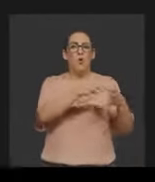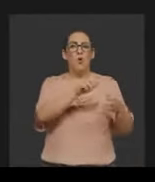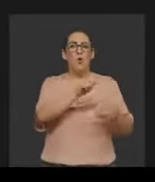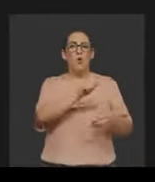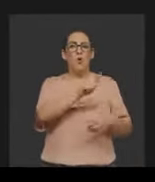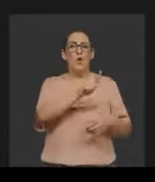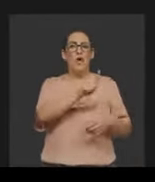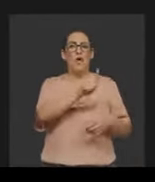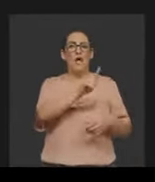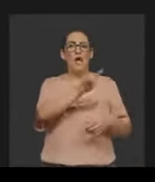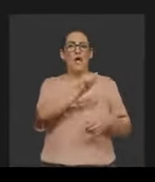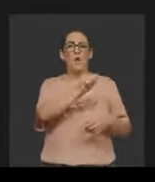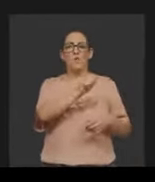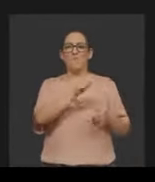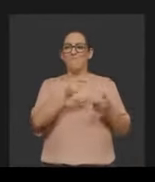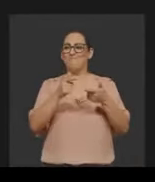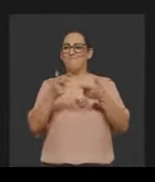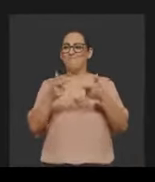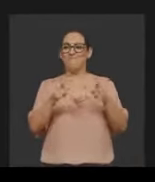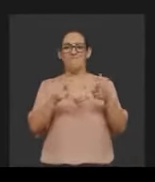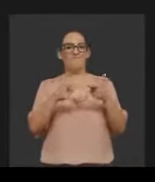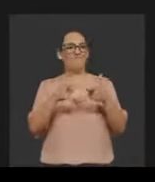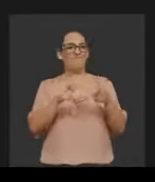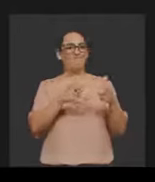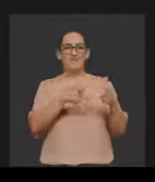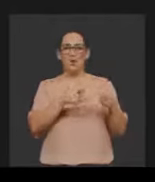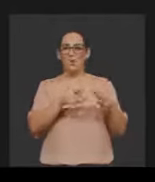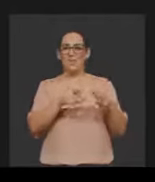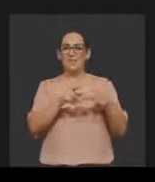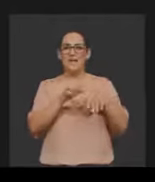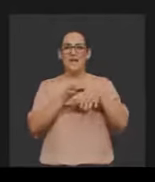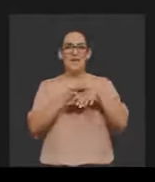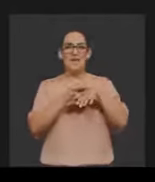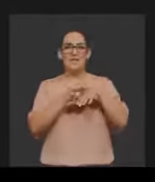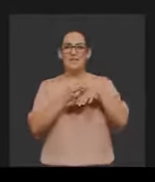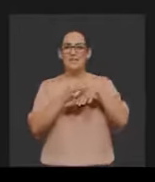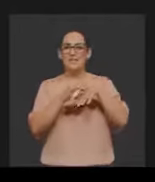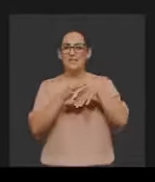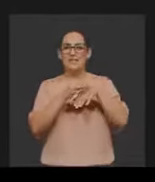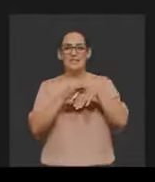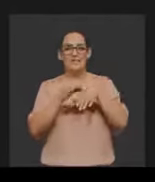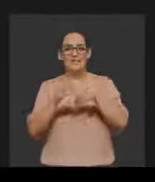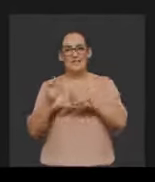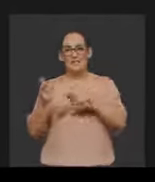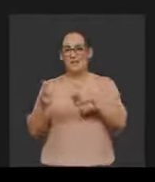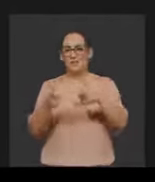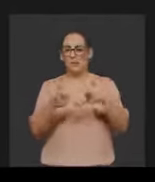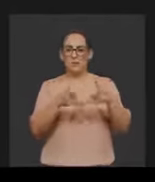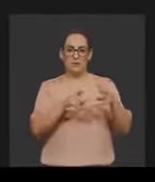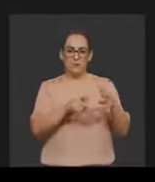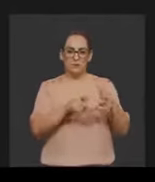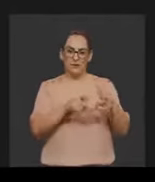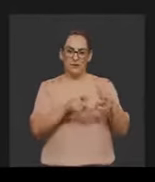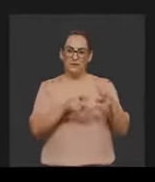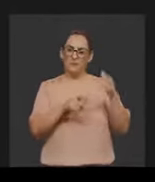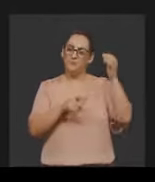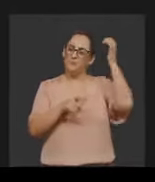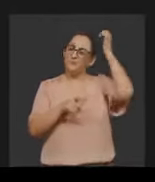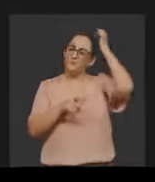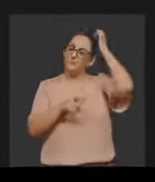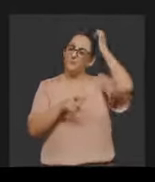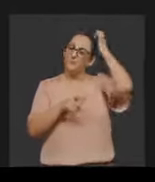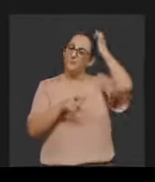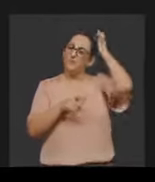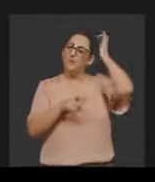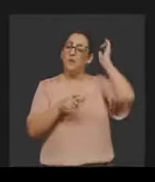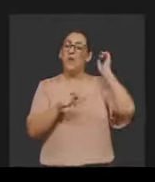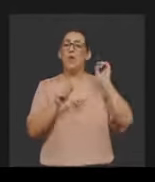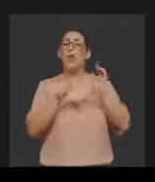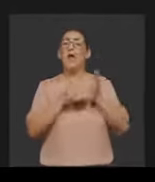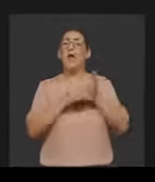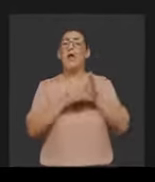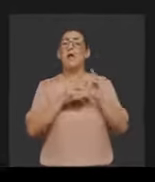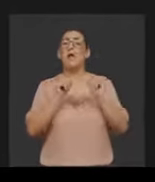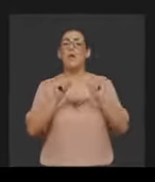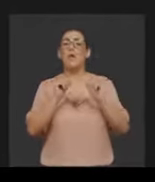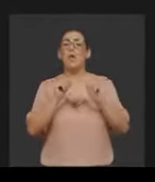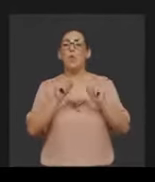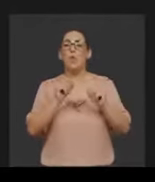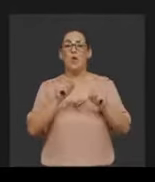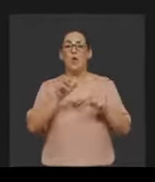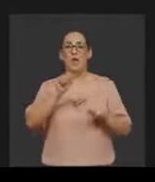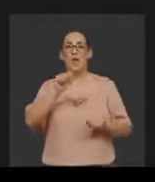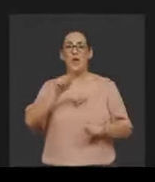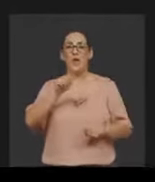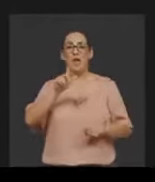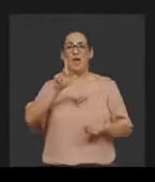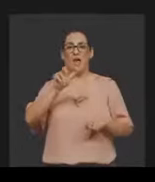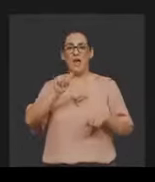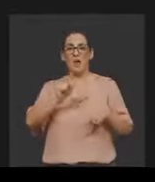seres pluricelulares, igual a gente vê aí as algas verdes, até mesmo aquela alga que eu mostrei para vocês,